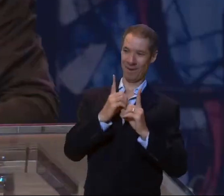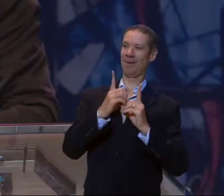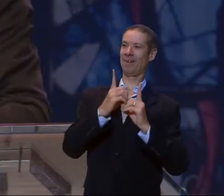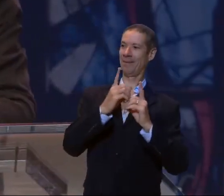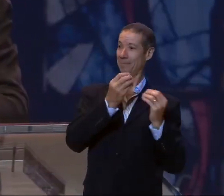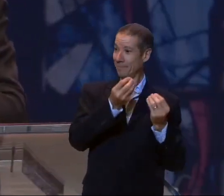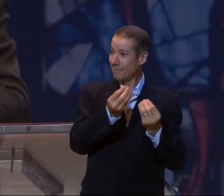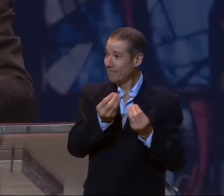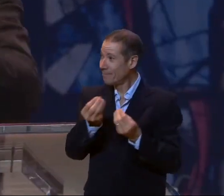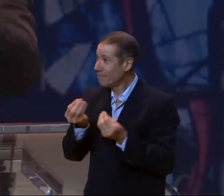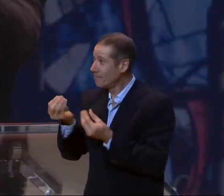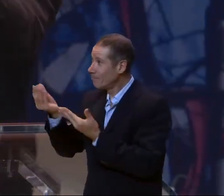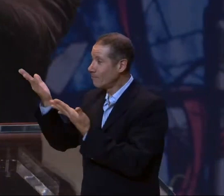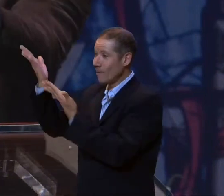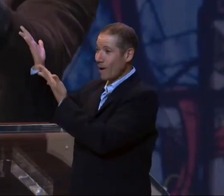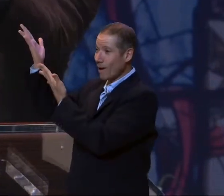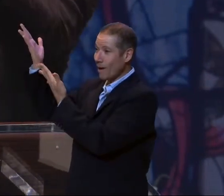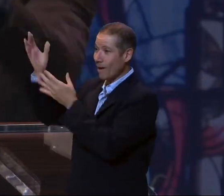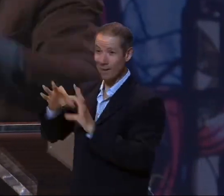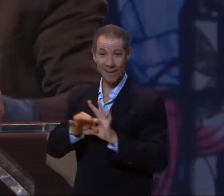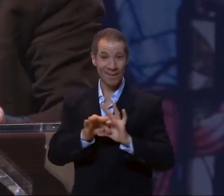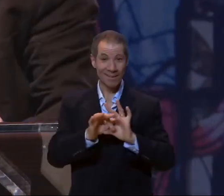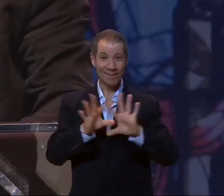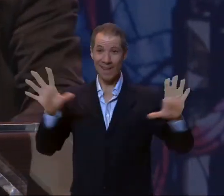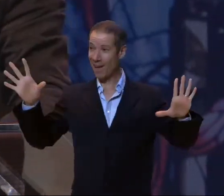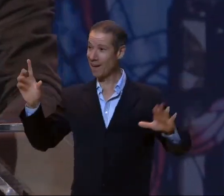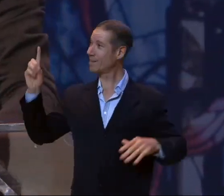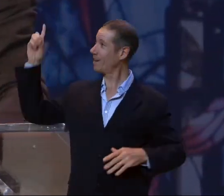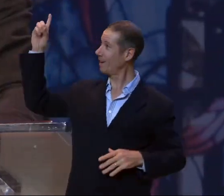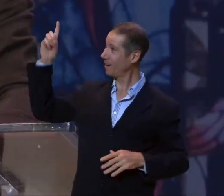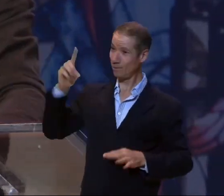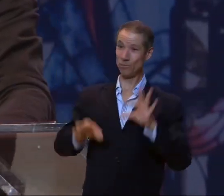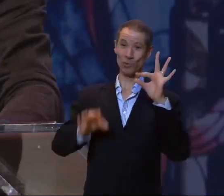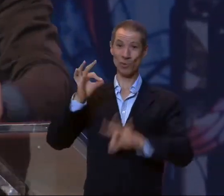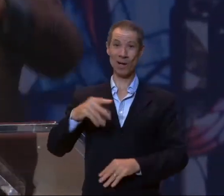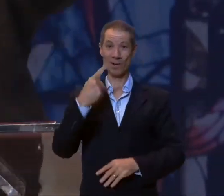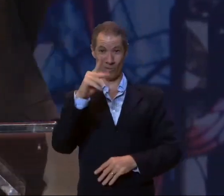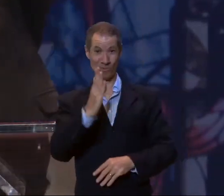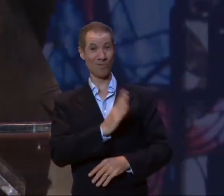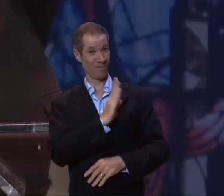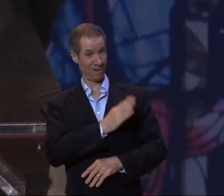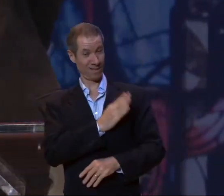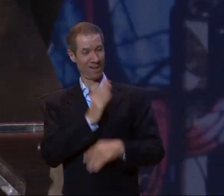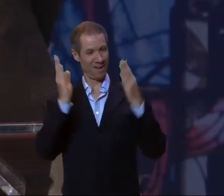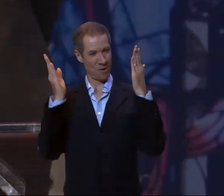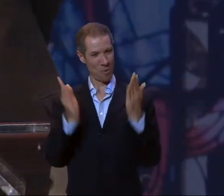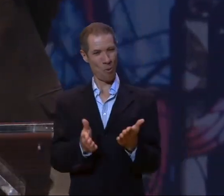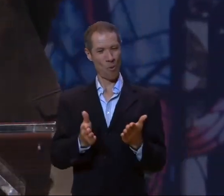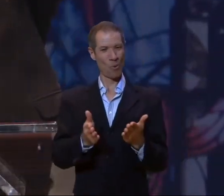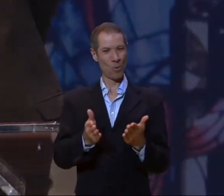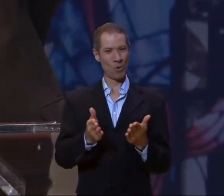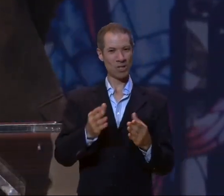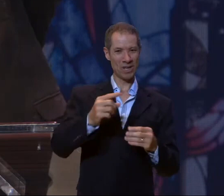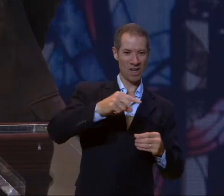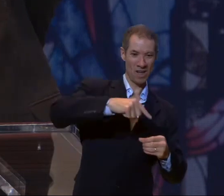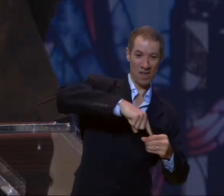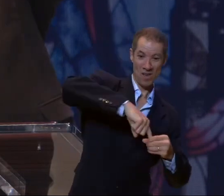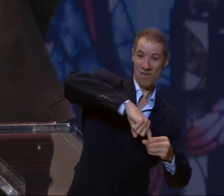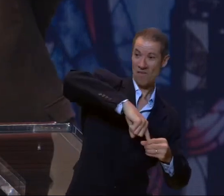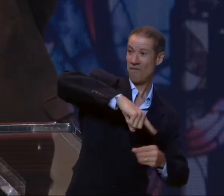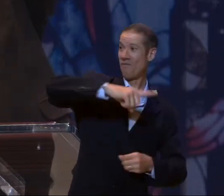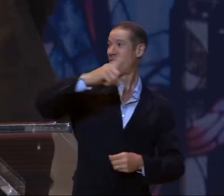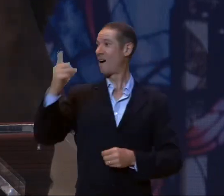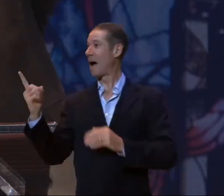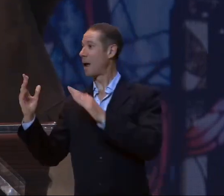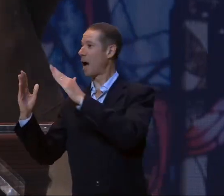Entrega. Deixa Ele operar no tribunal do teu coração. Que hoje você saia daqui cheio